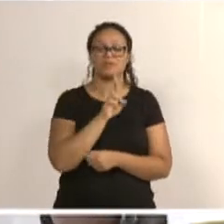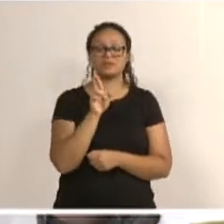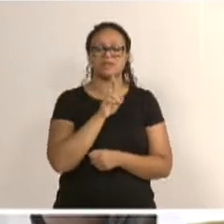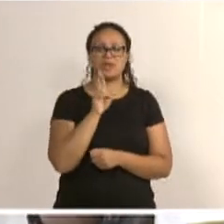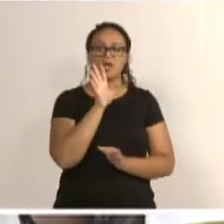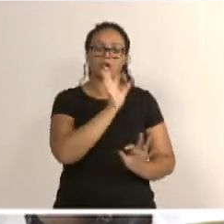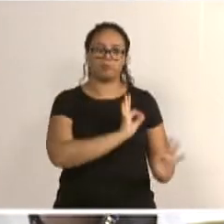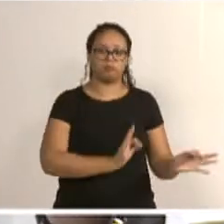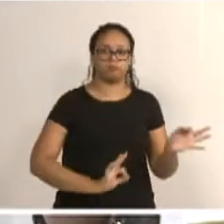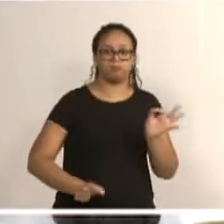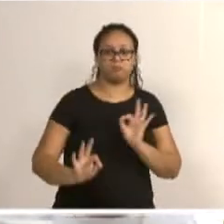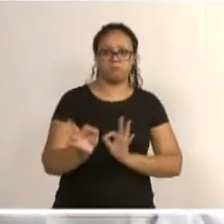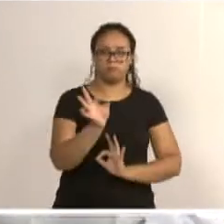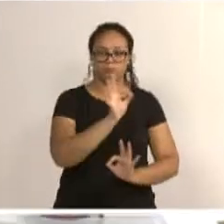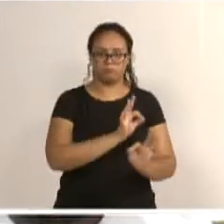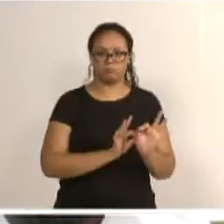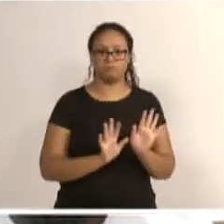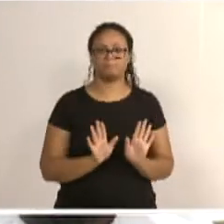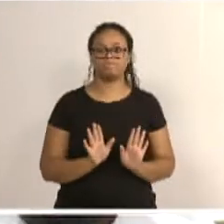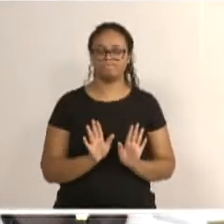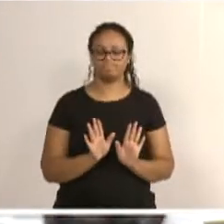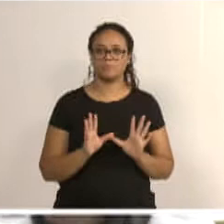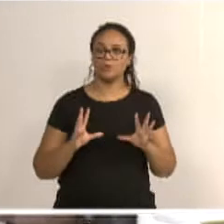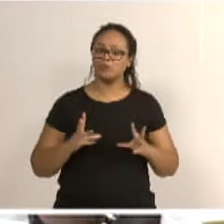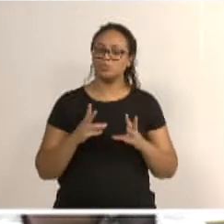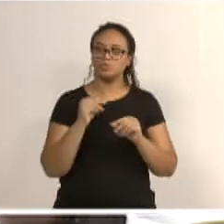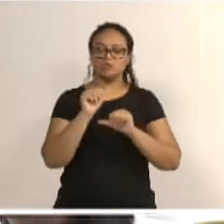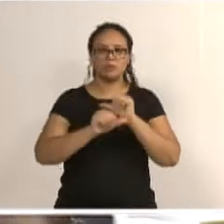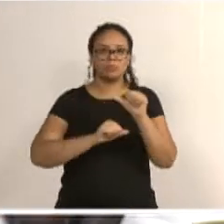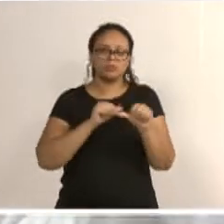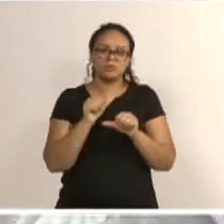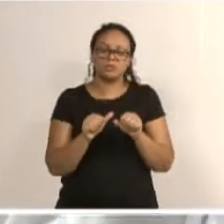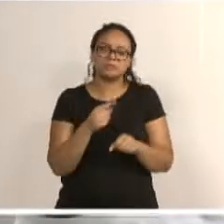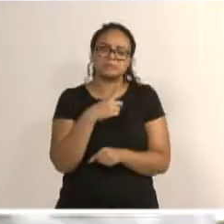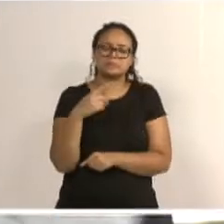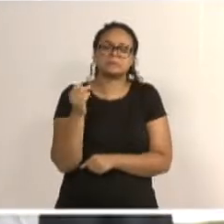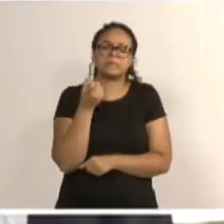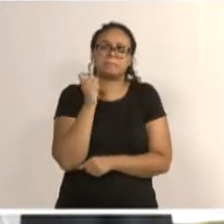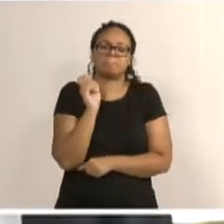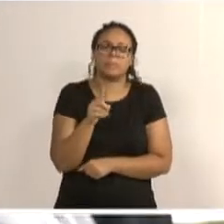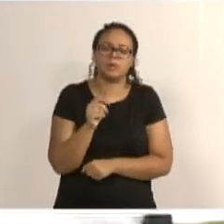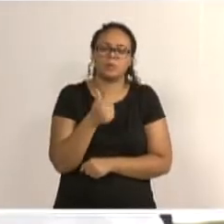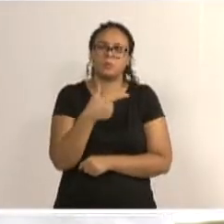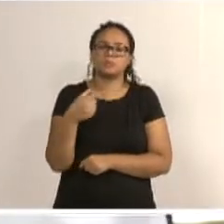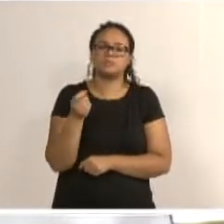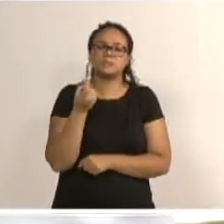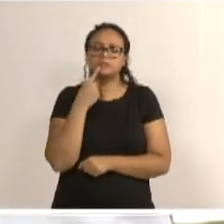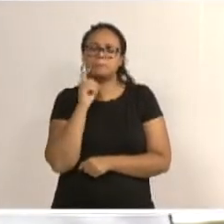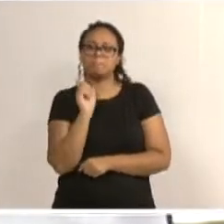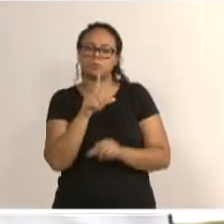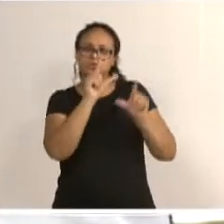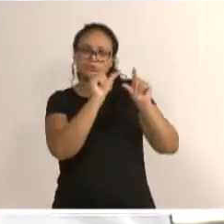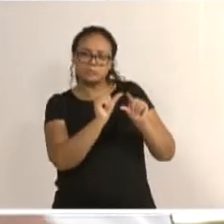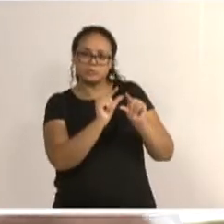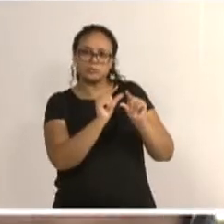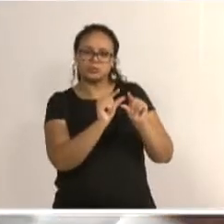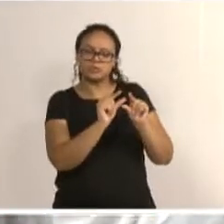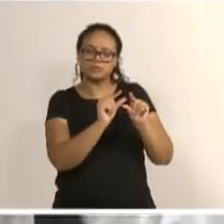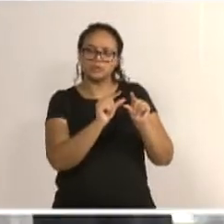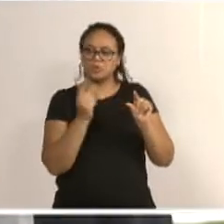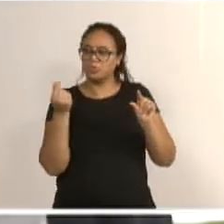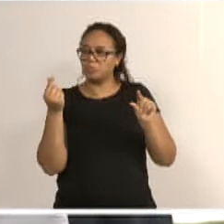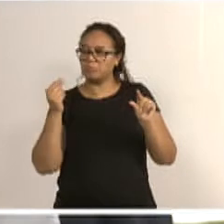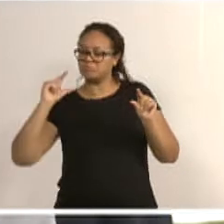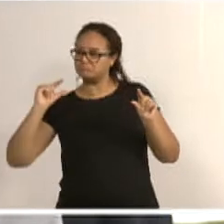aplica nessa situação, ela não, 100 mil, 200 mil, não mexe nem na quinta casa da vírgula. Porém, a gente está fazendo